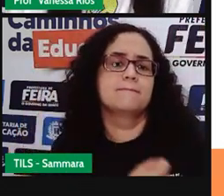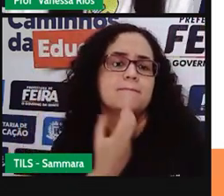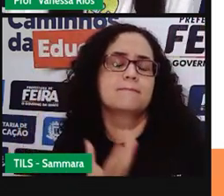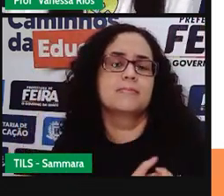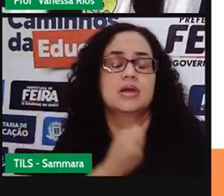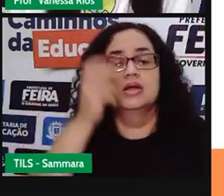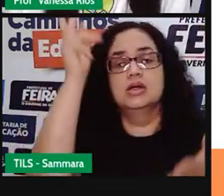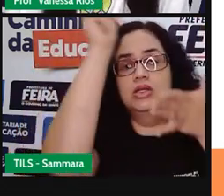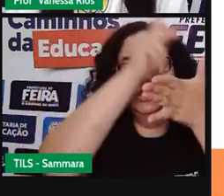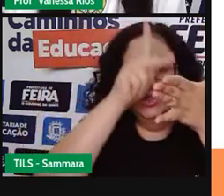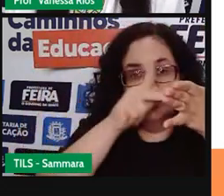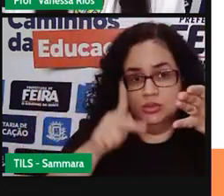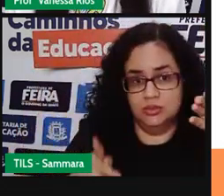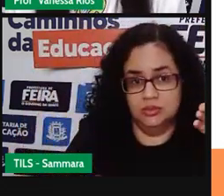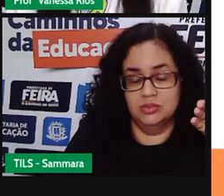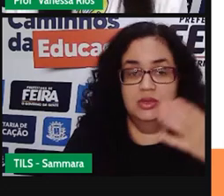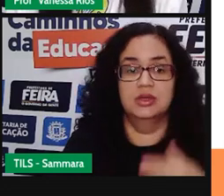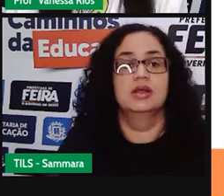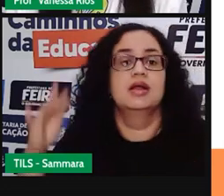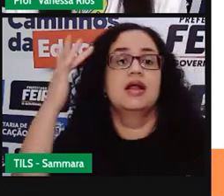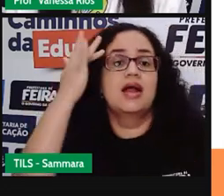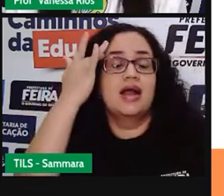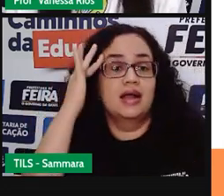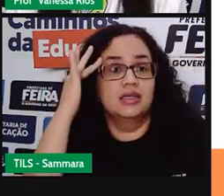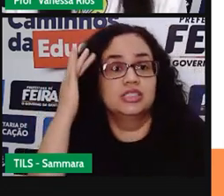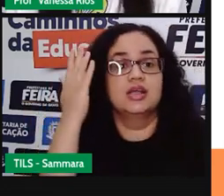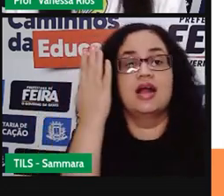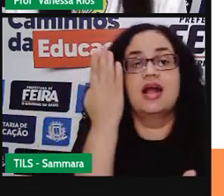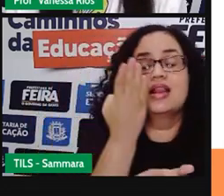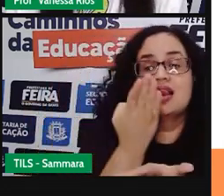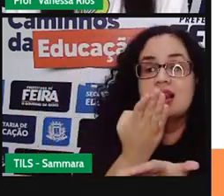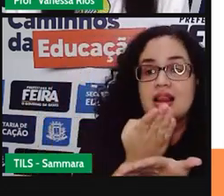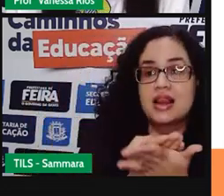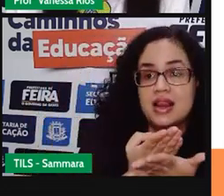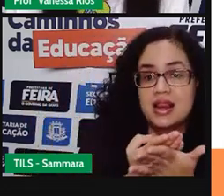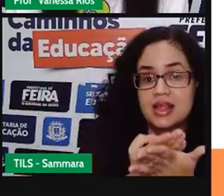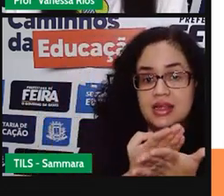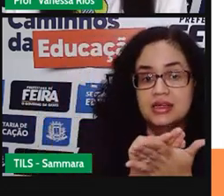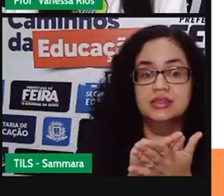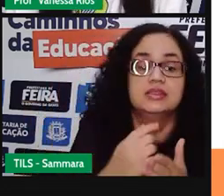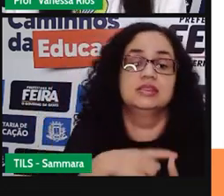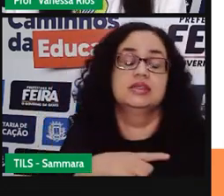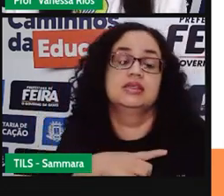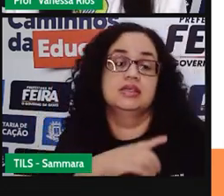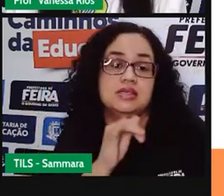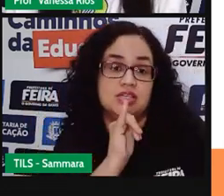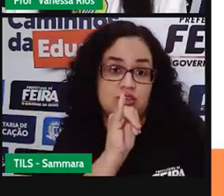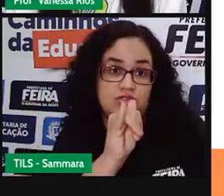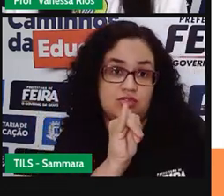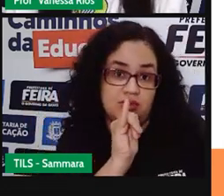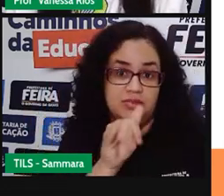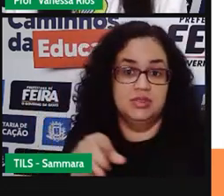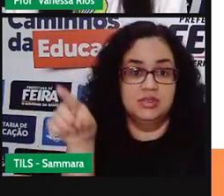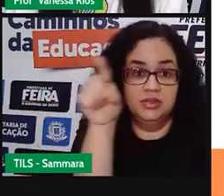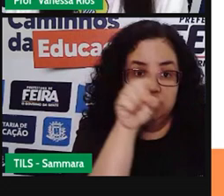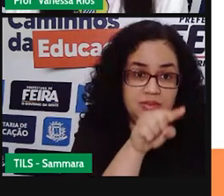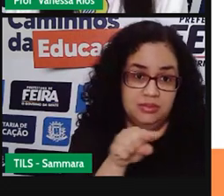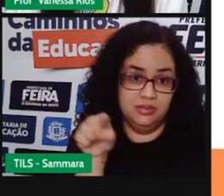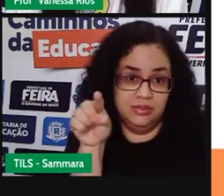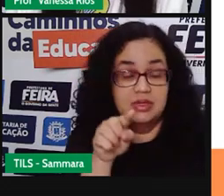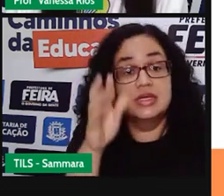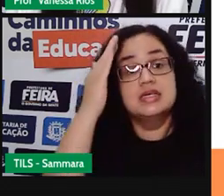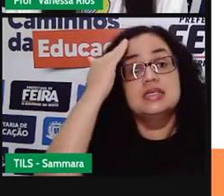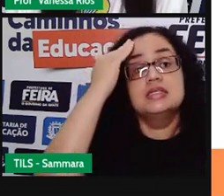em poema? O que é que você acha aí que essa aula da gente vai trazer de informação para você? Vamos